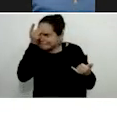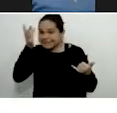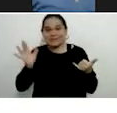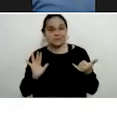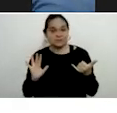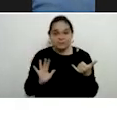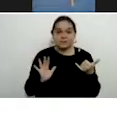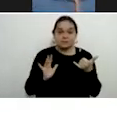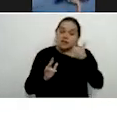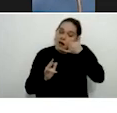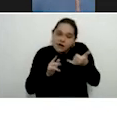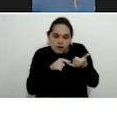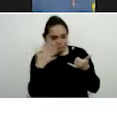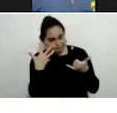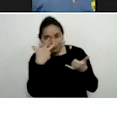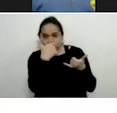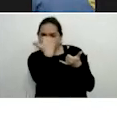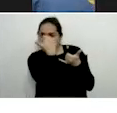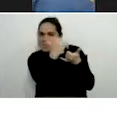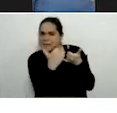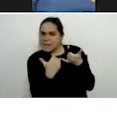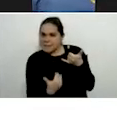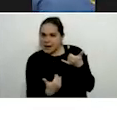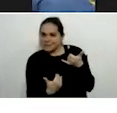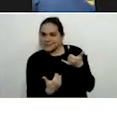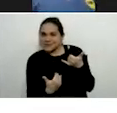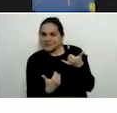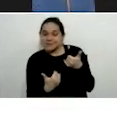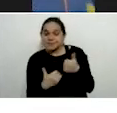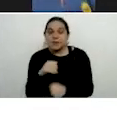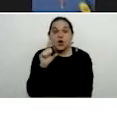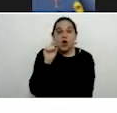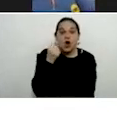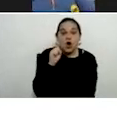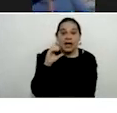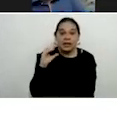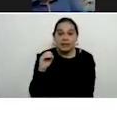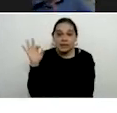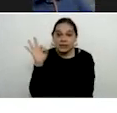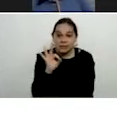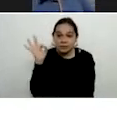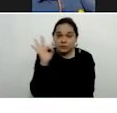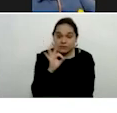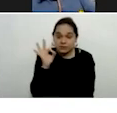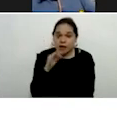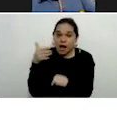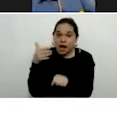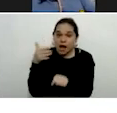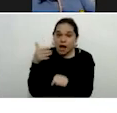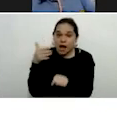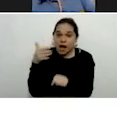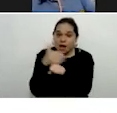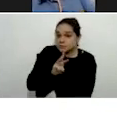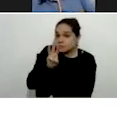ele vai ficar bem bonitinho feito para o telefone. 80% dos nossos acessos no nosso site do CIMEC